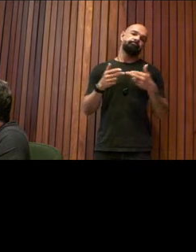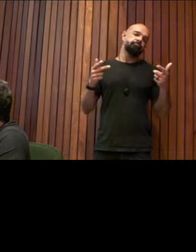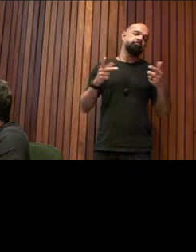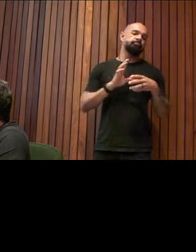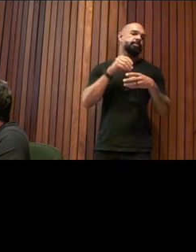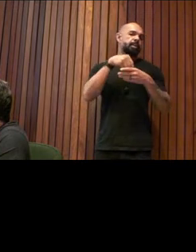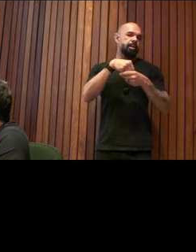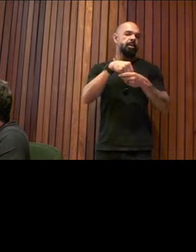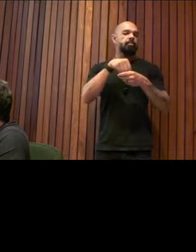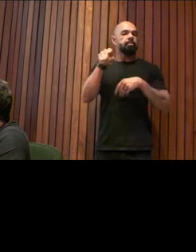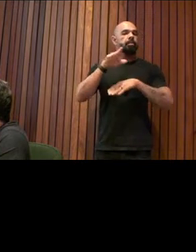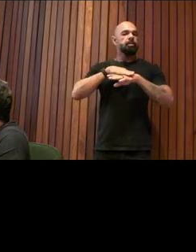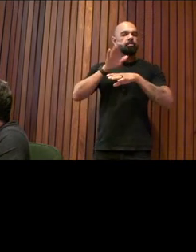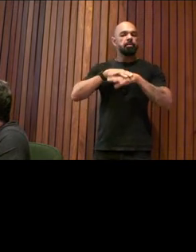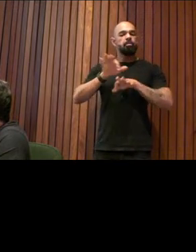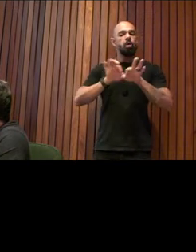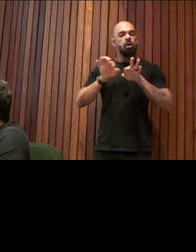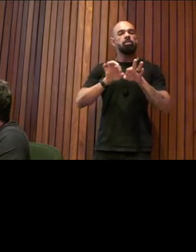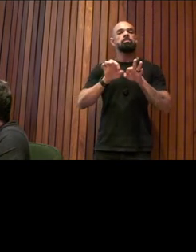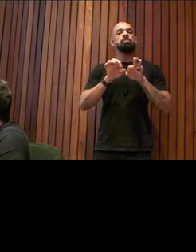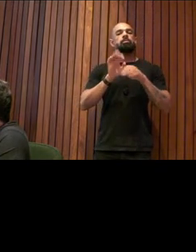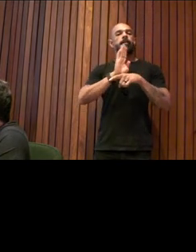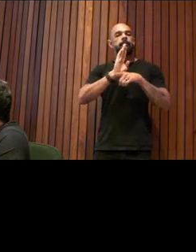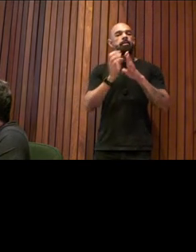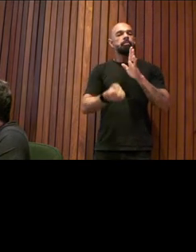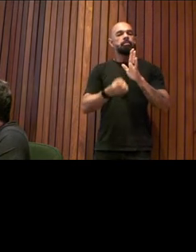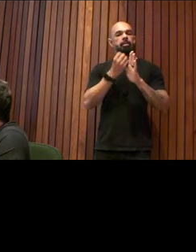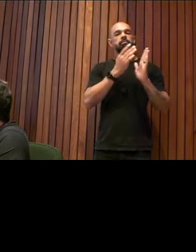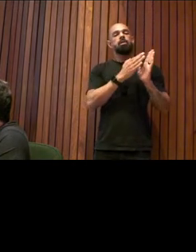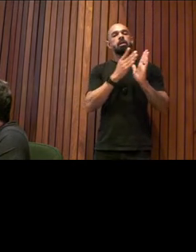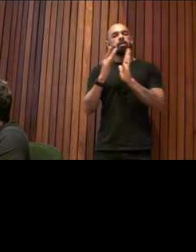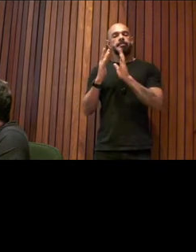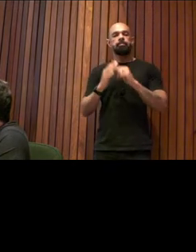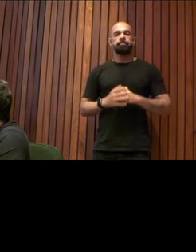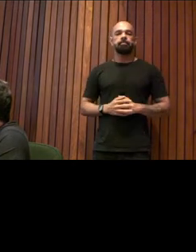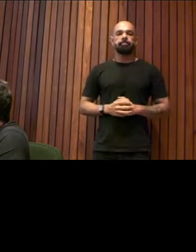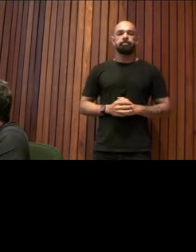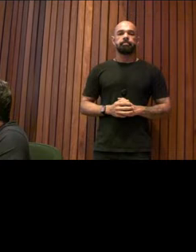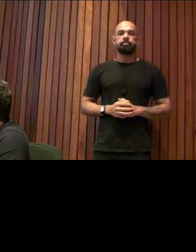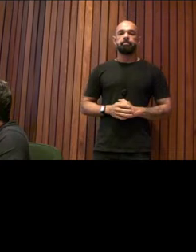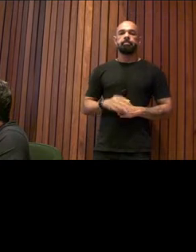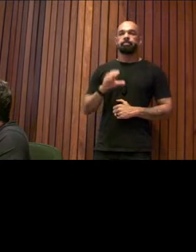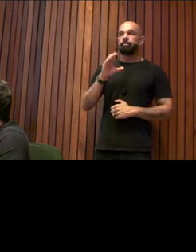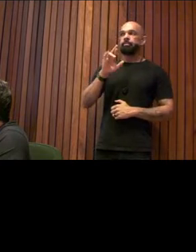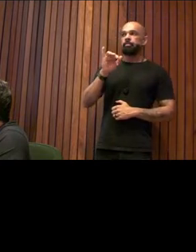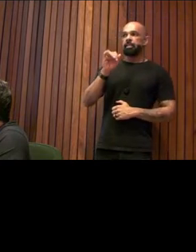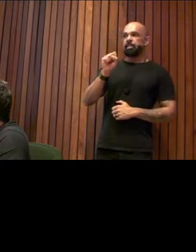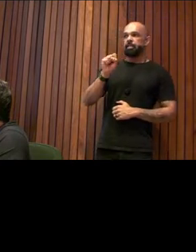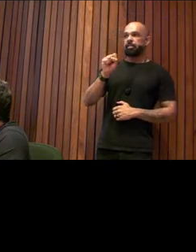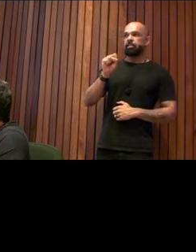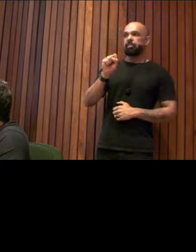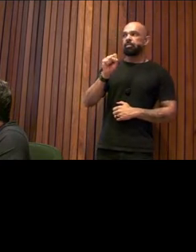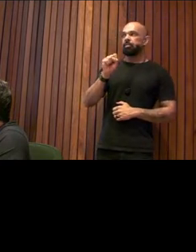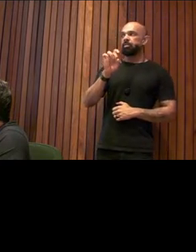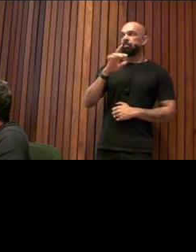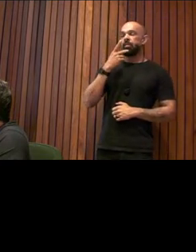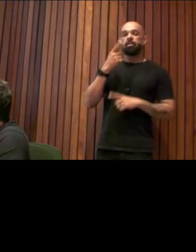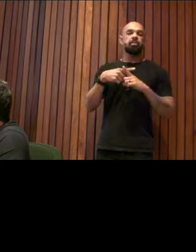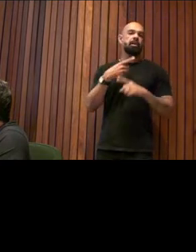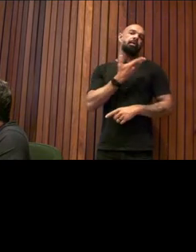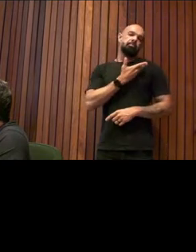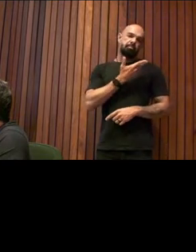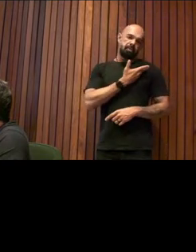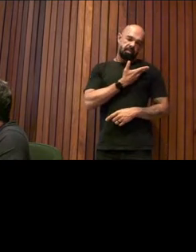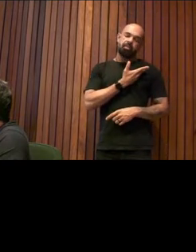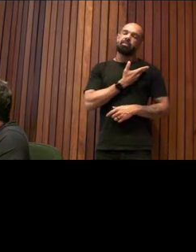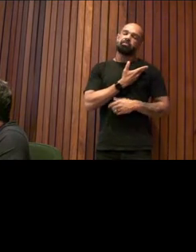interno que ele toca para que esses filmes possam acontecer. A Cris, eu só falei porque ela é minha amiga também,